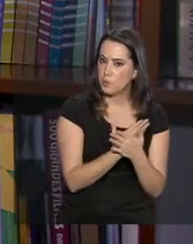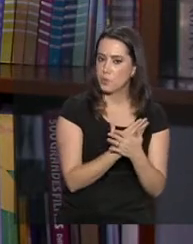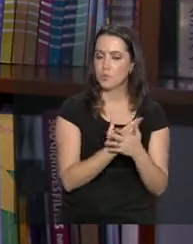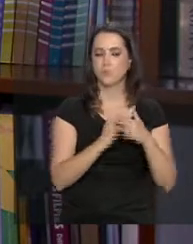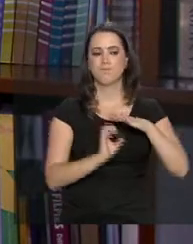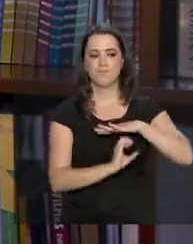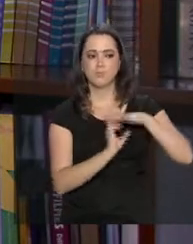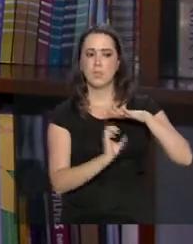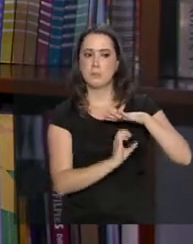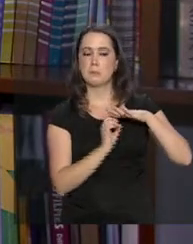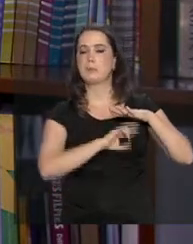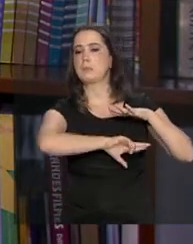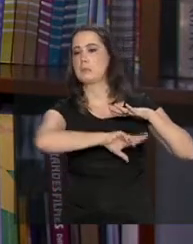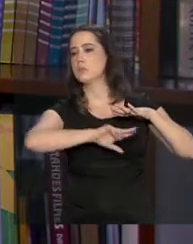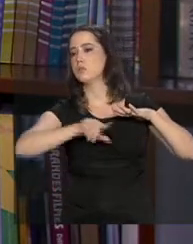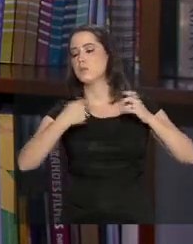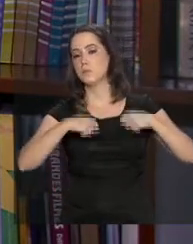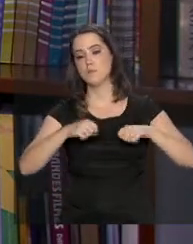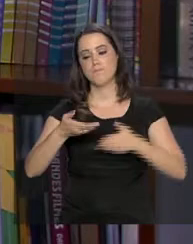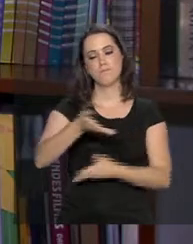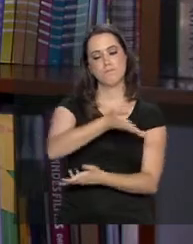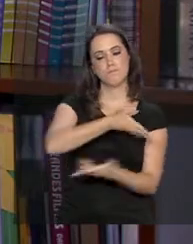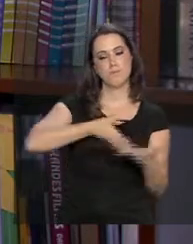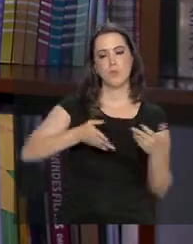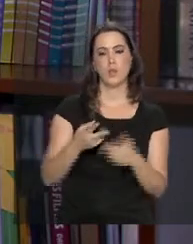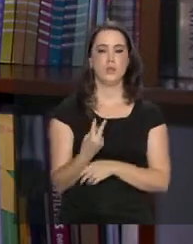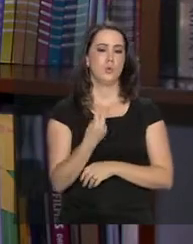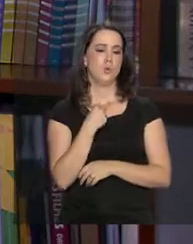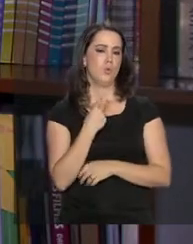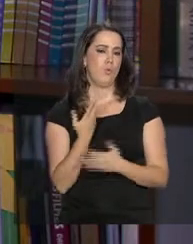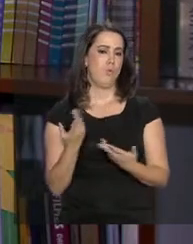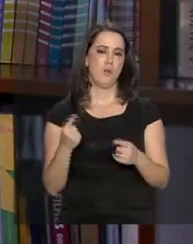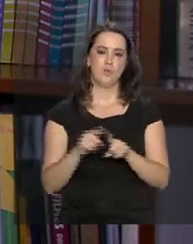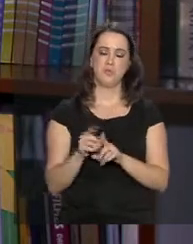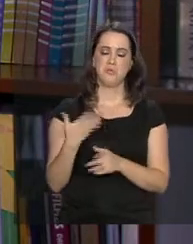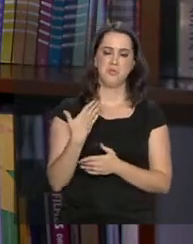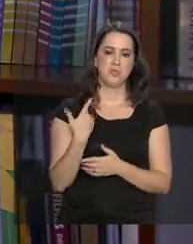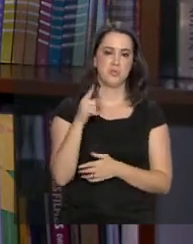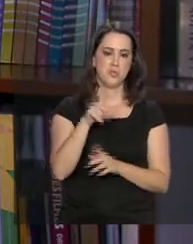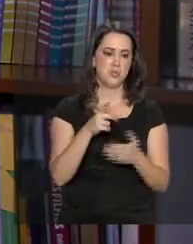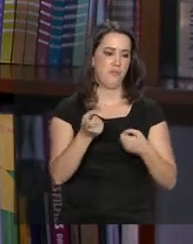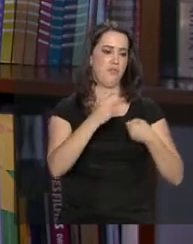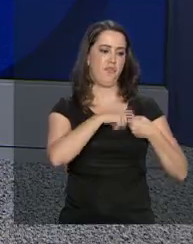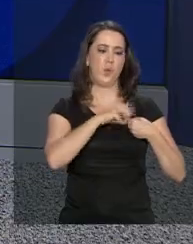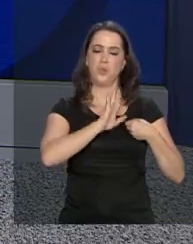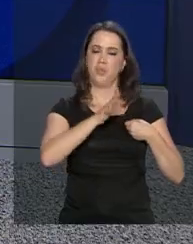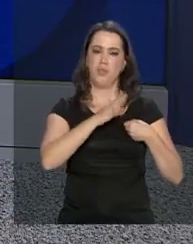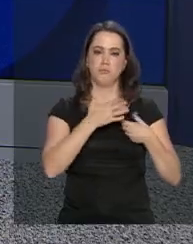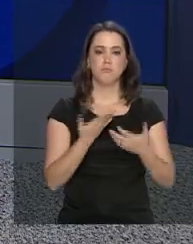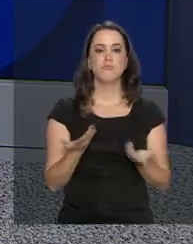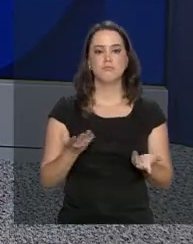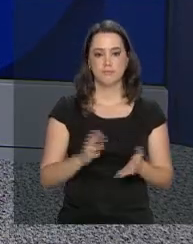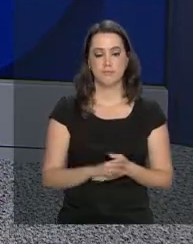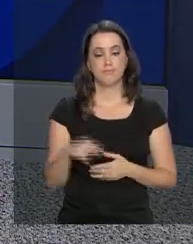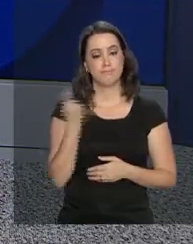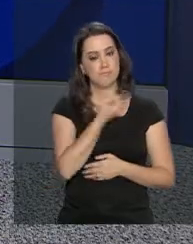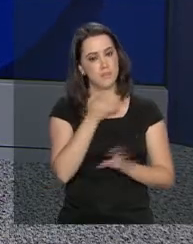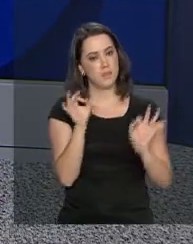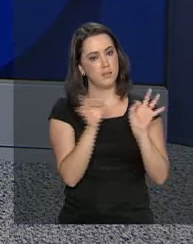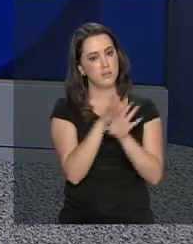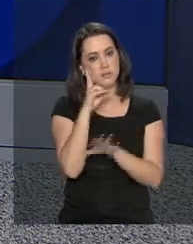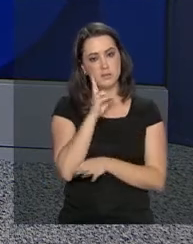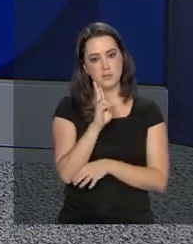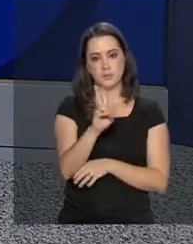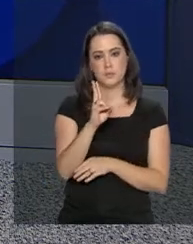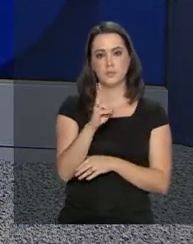do mercado ler e elas não tem interesse algum em retrocesso nós ficamos por